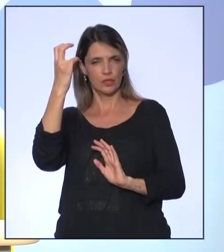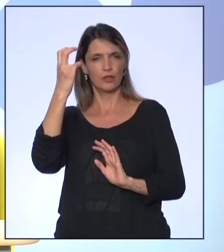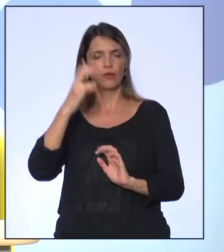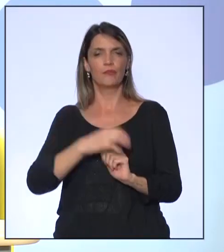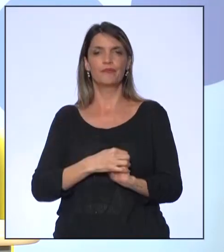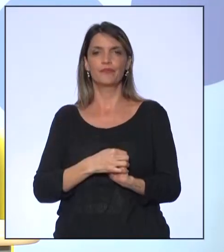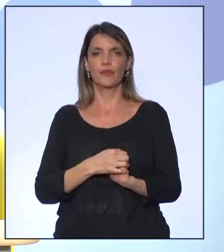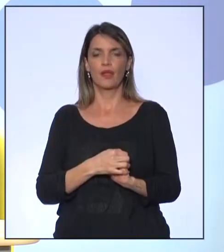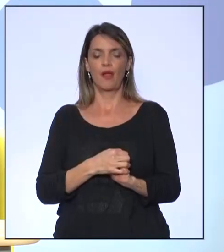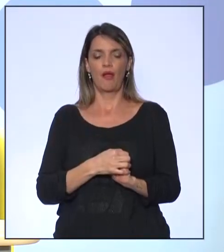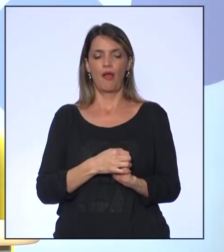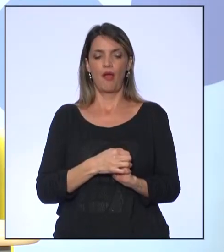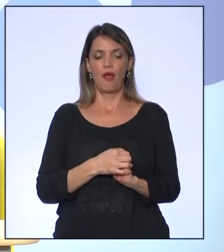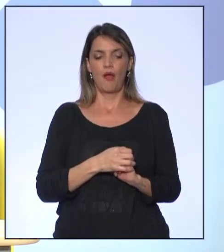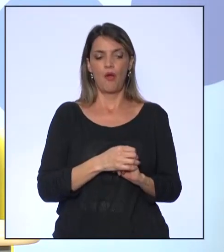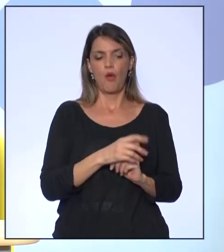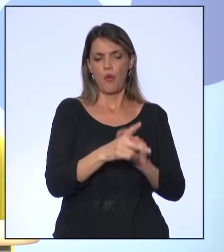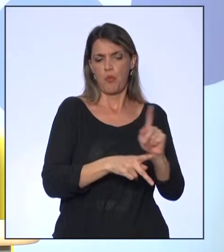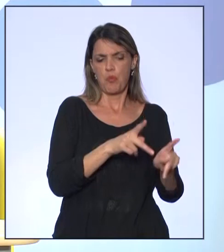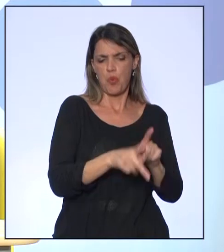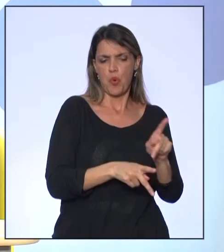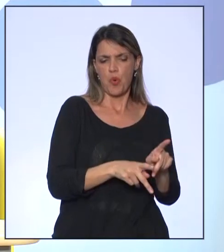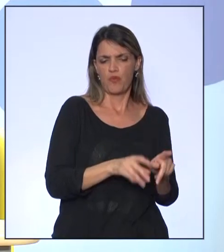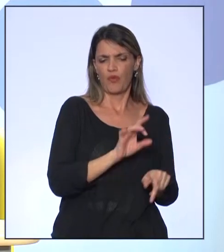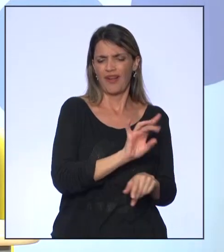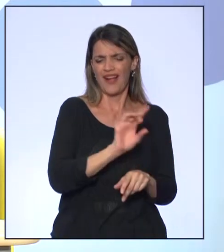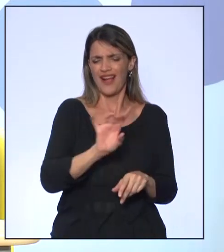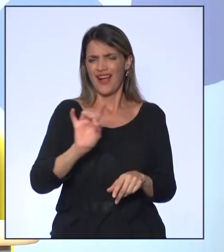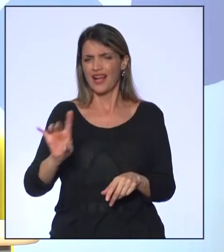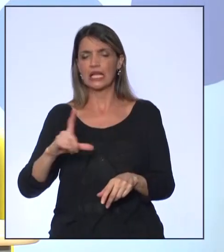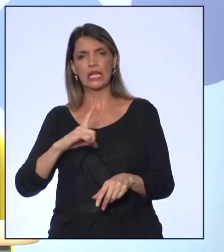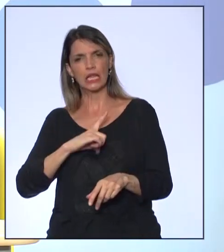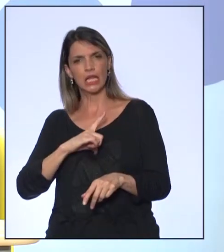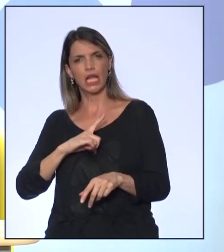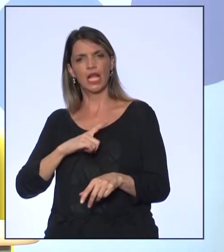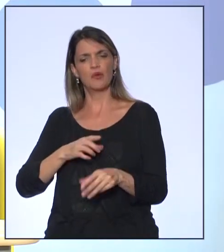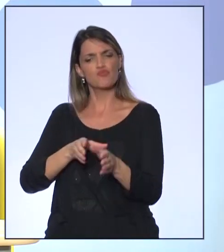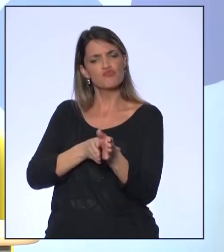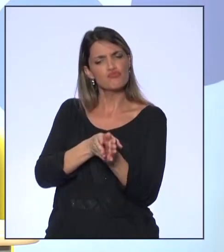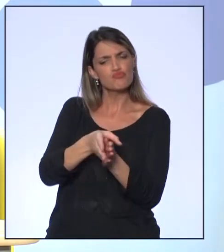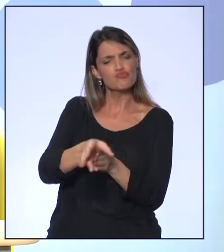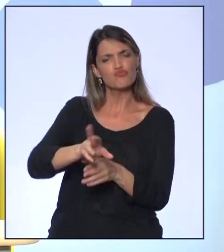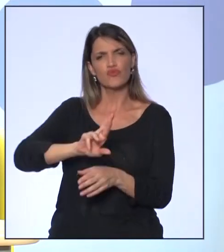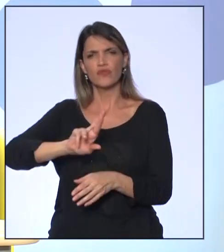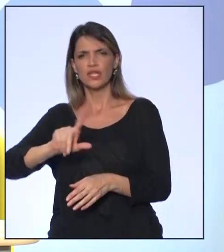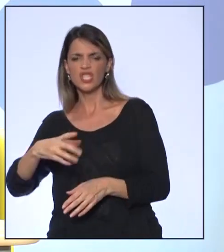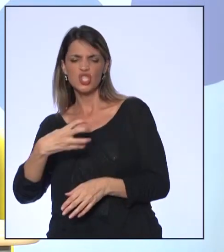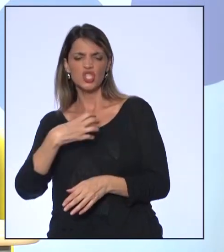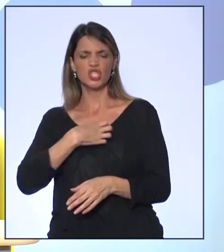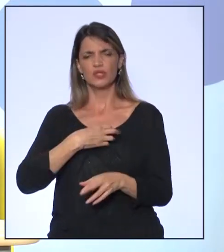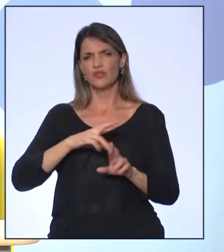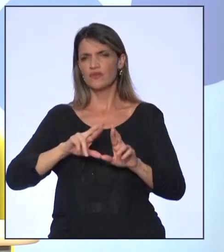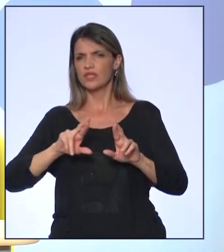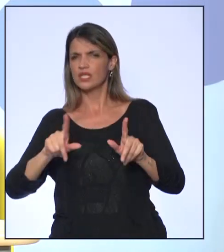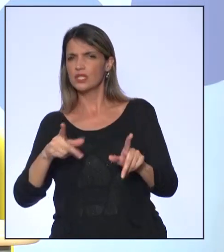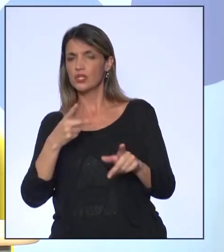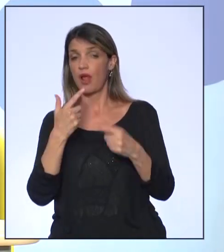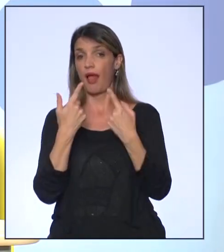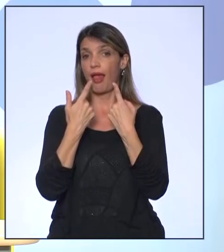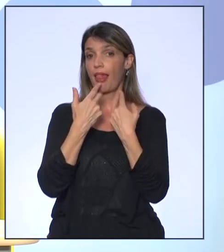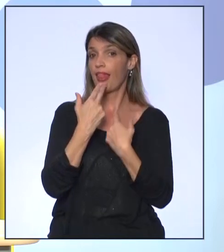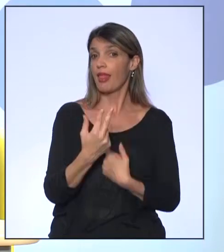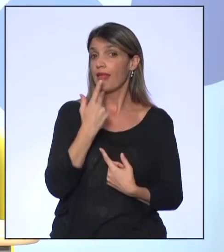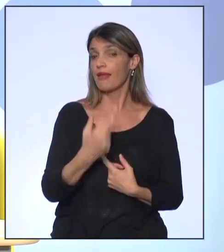Cada povo tem costumes diferentes, assim como tem línguas diferentes, né? E esses hábitos eles também vão mudando,